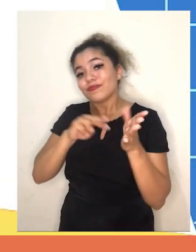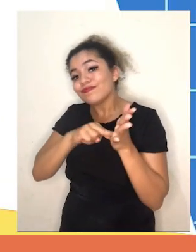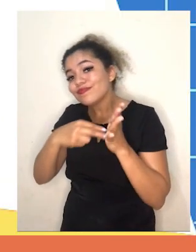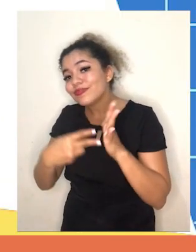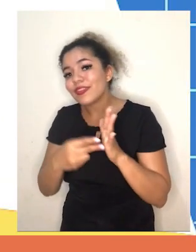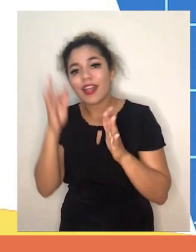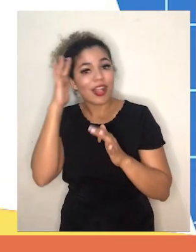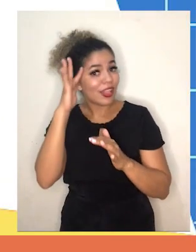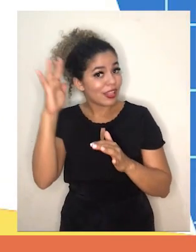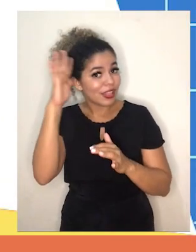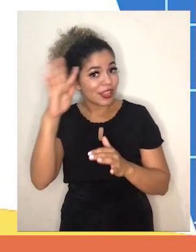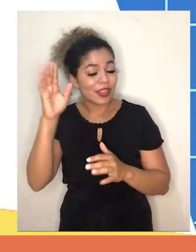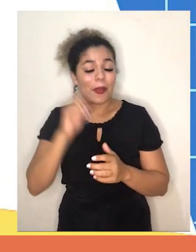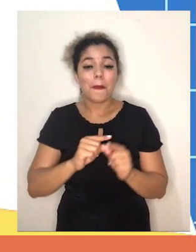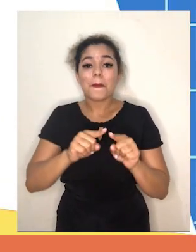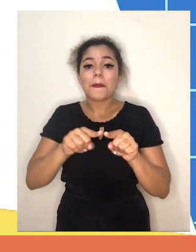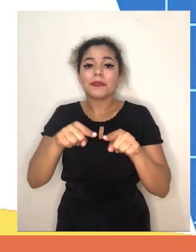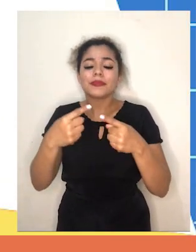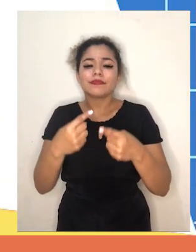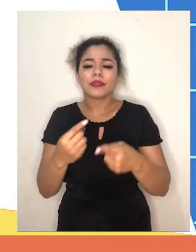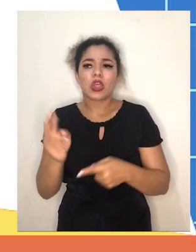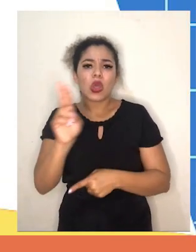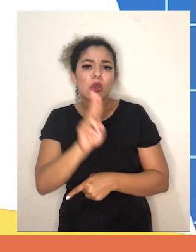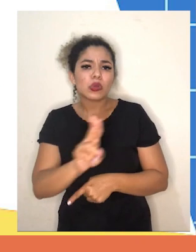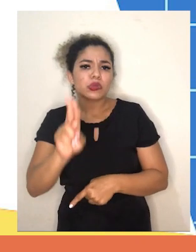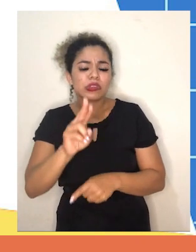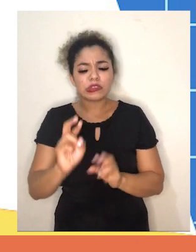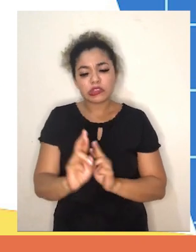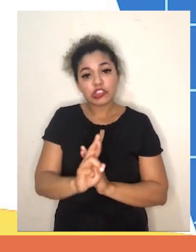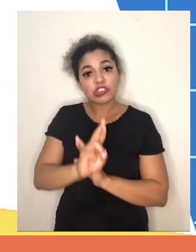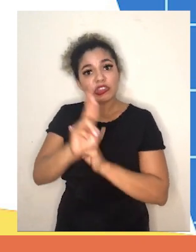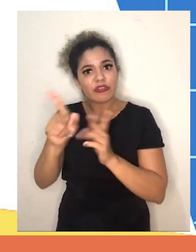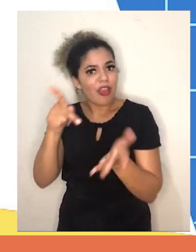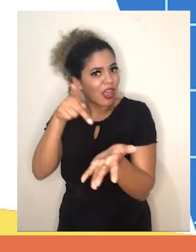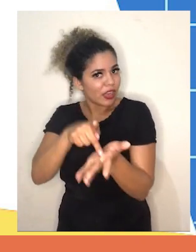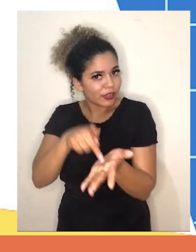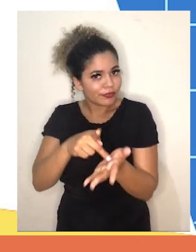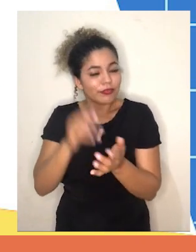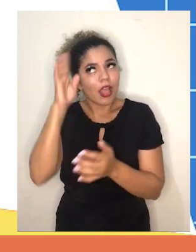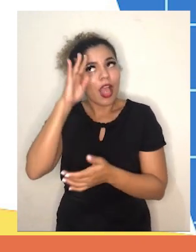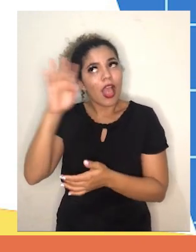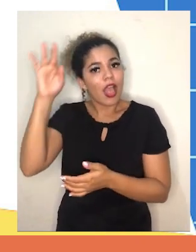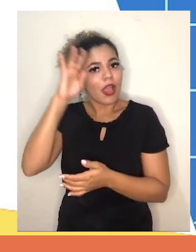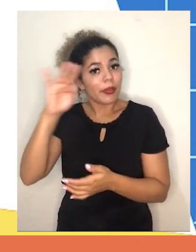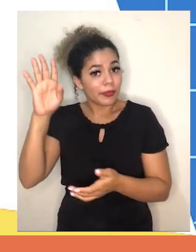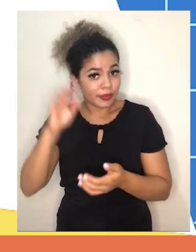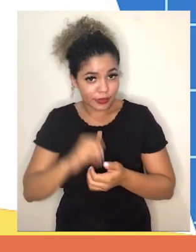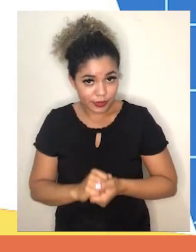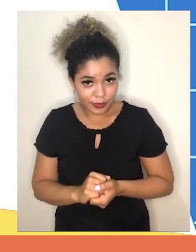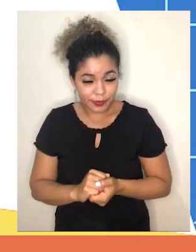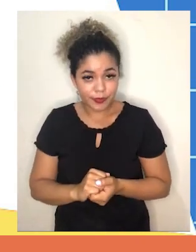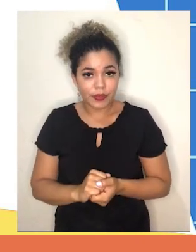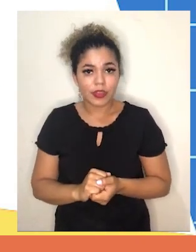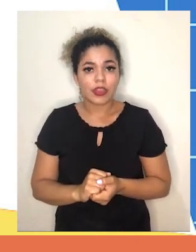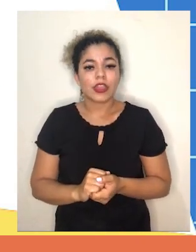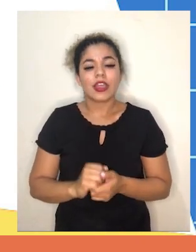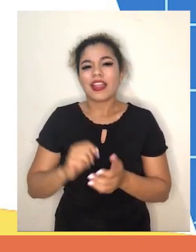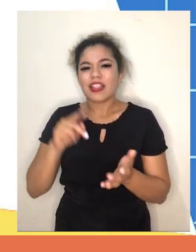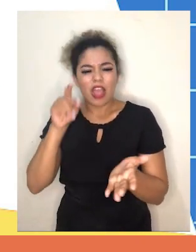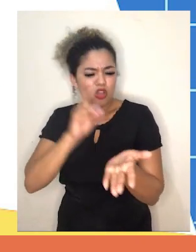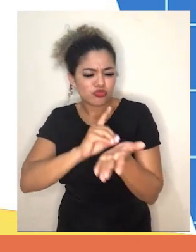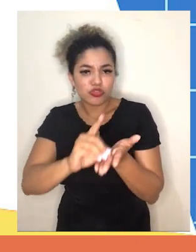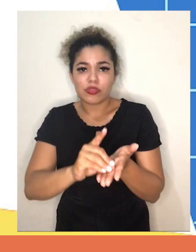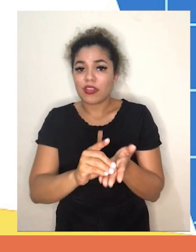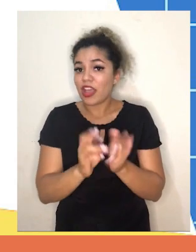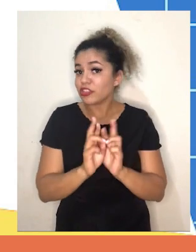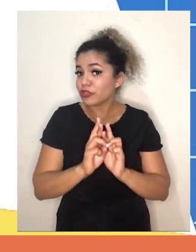significado que a palavra possui, que é um significado diferente do sentido real dela, do sentido que está no